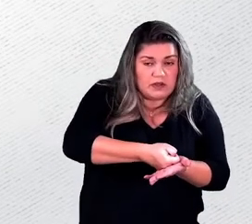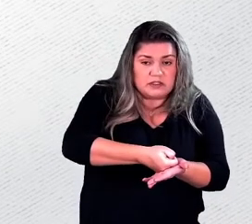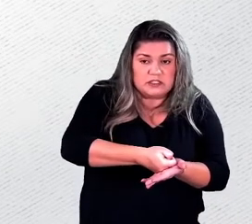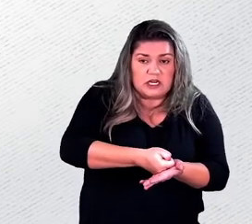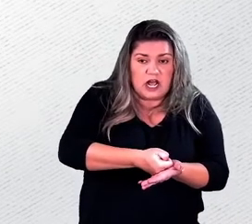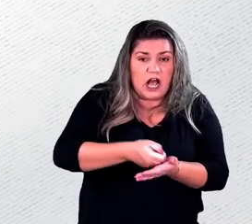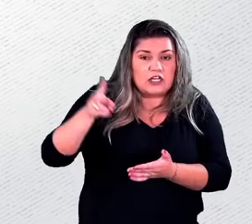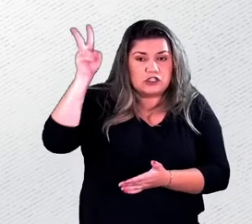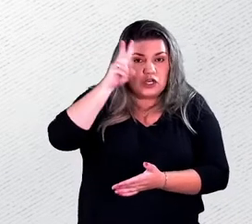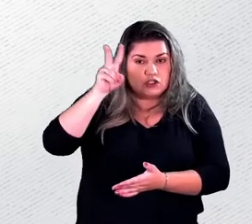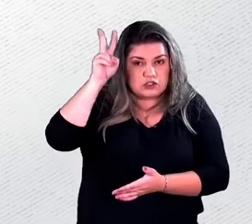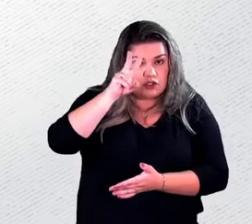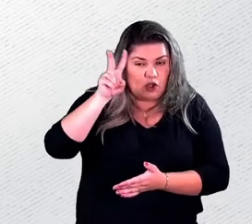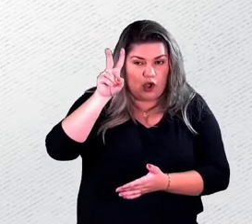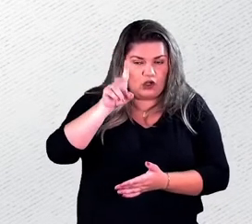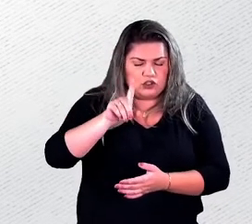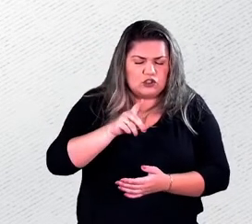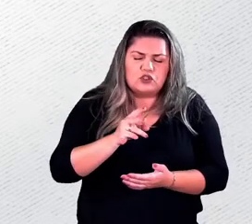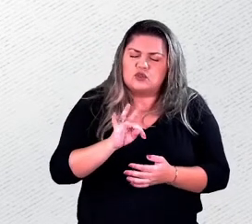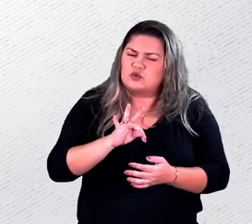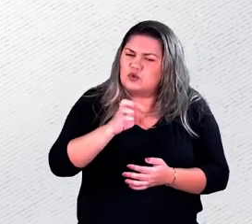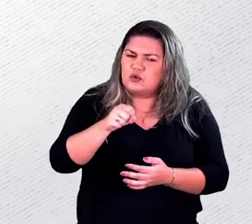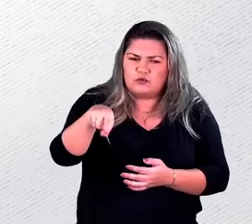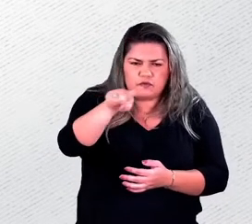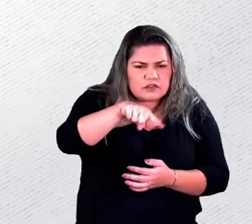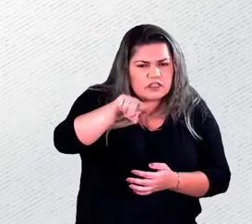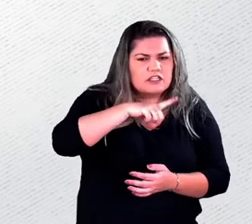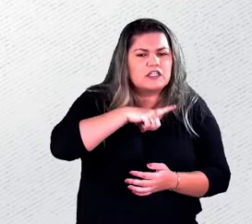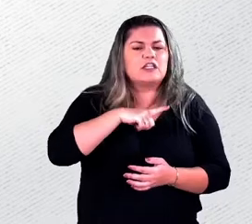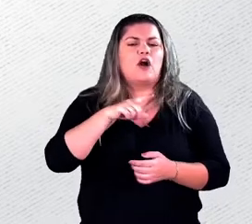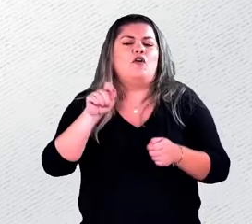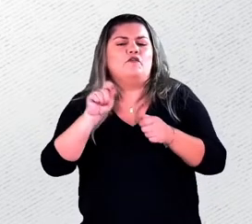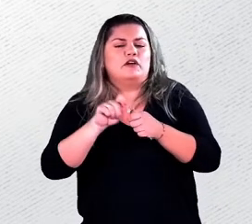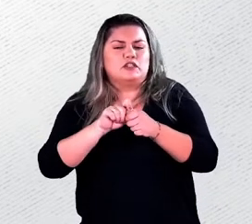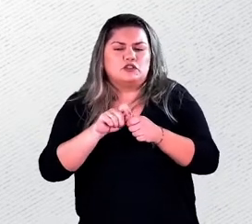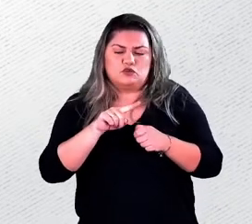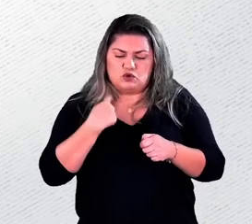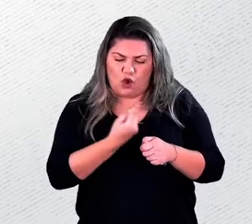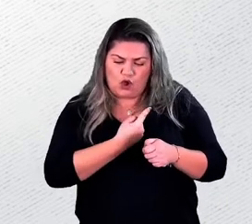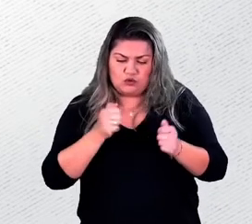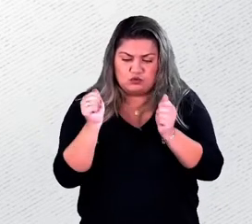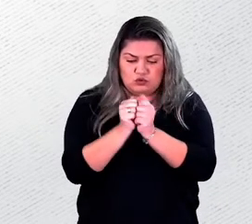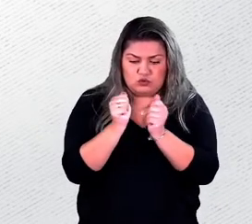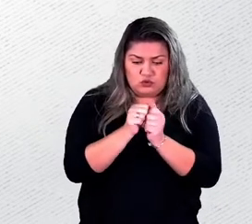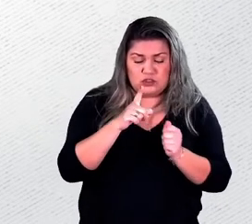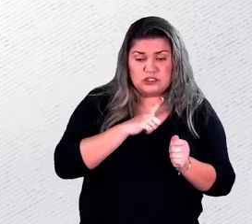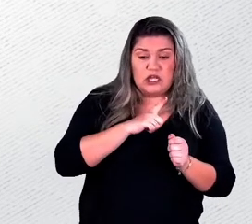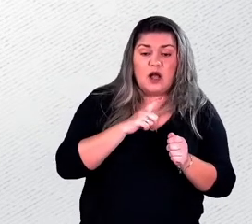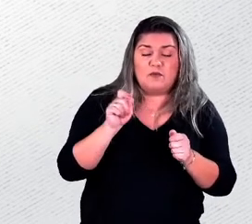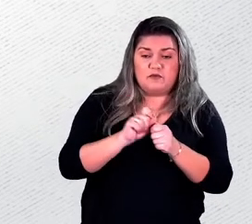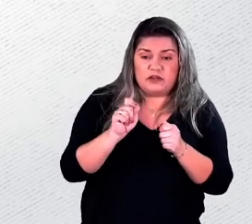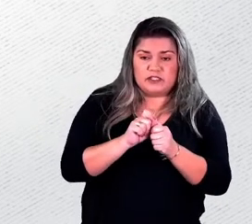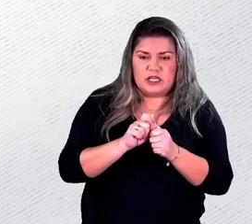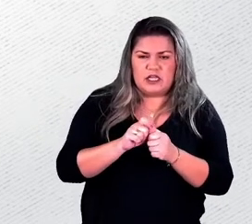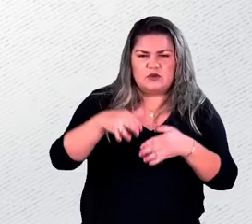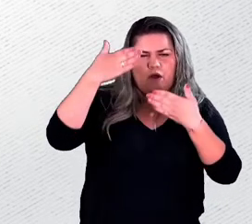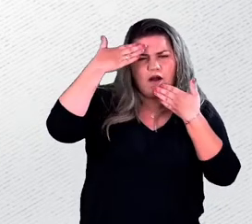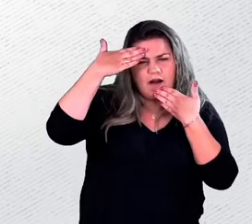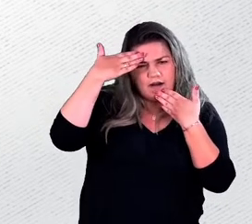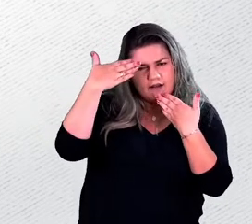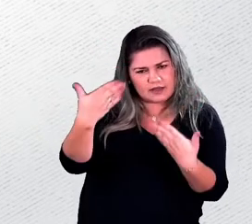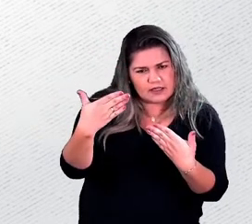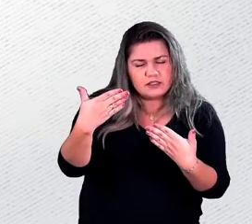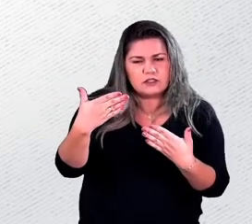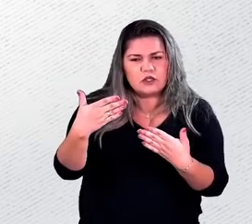de tudo aquilo que vocês estão fazendo de tudo aquilo que nós em conjunto estamos produzindo então agradeço a presença